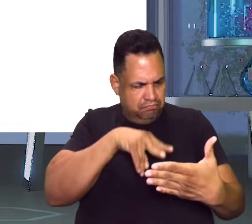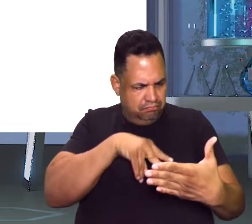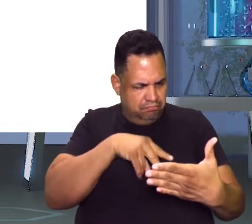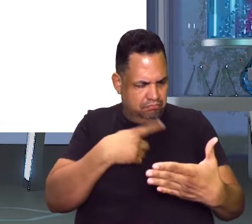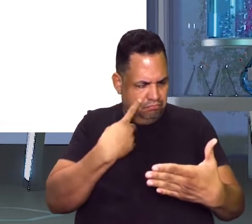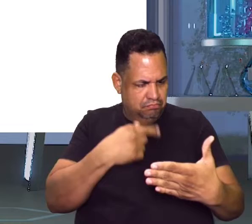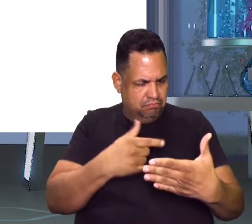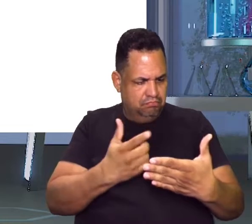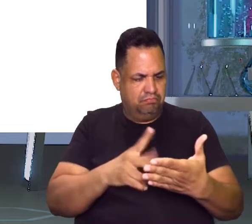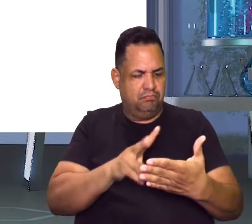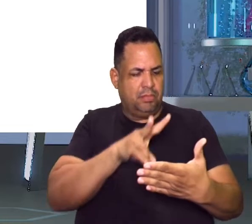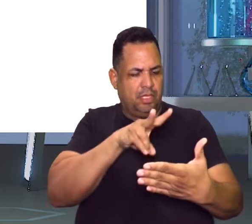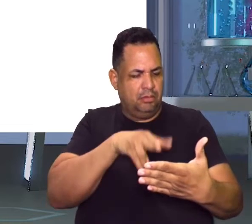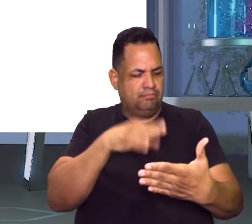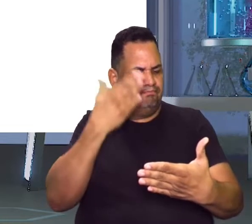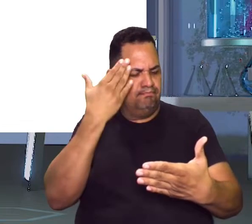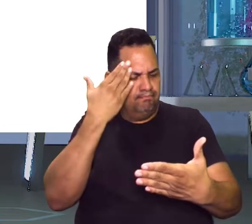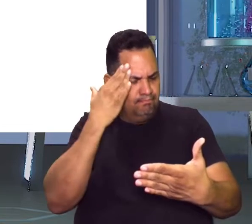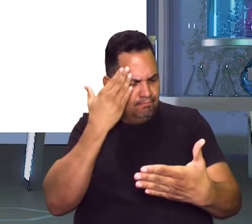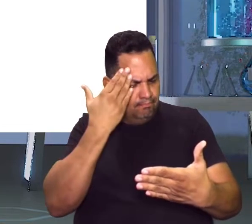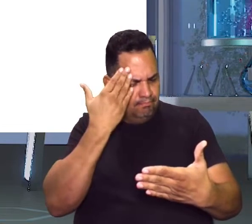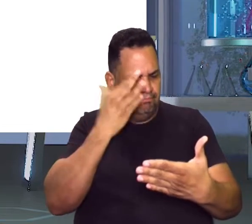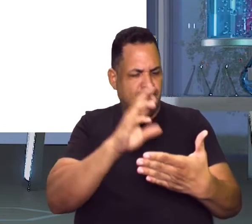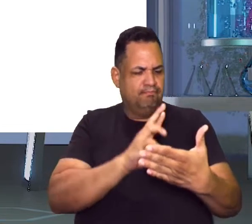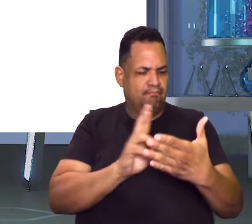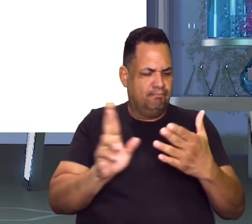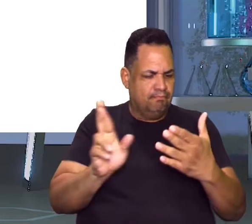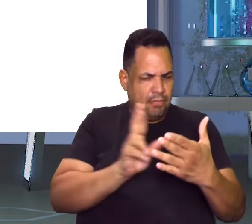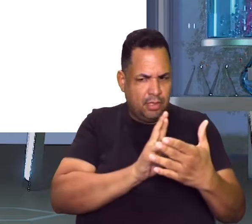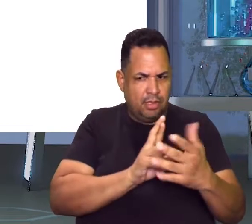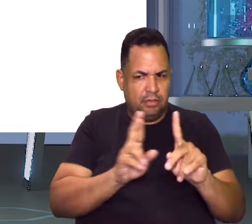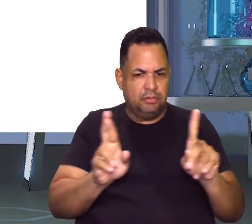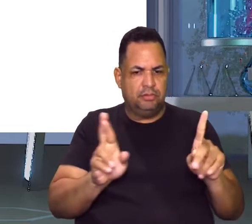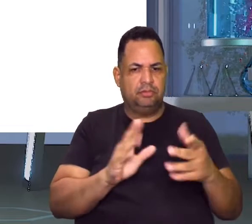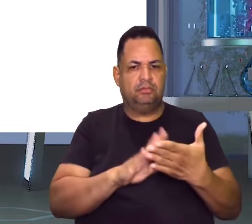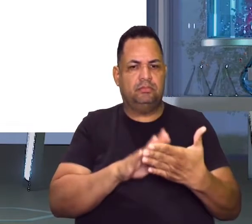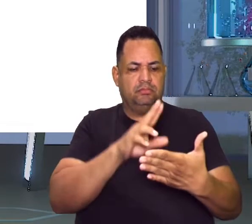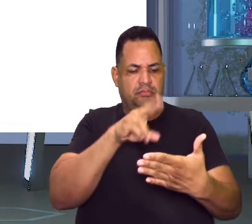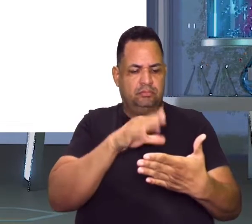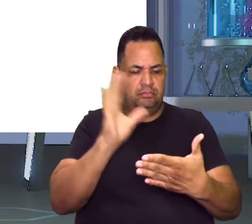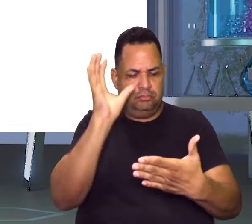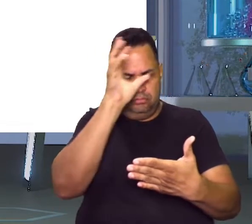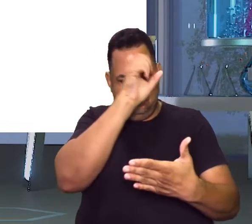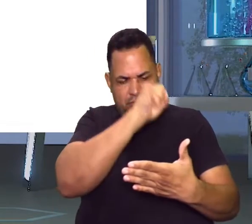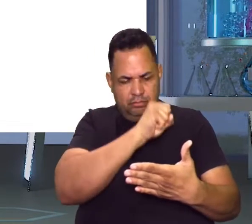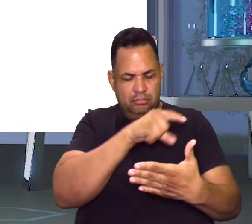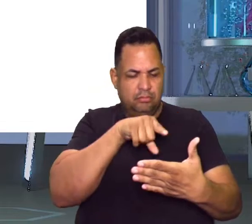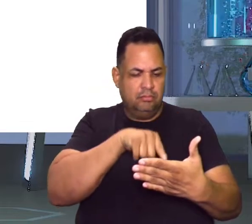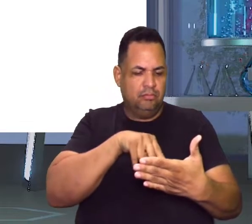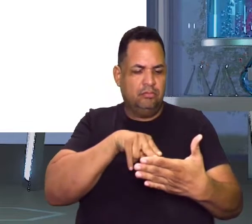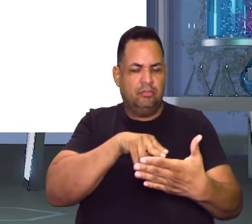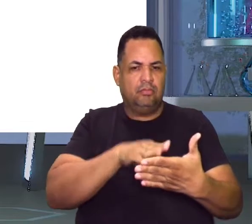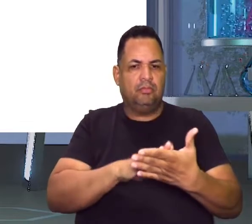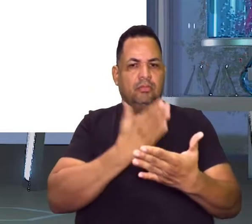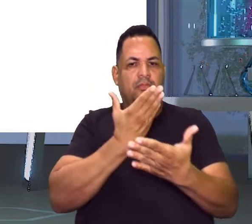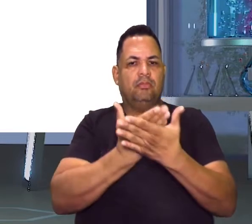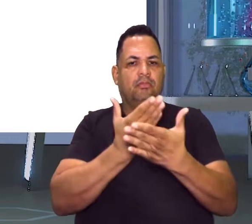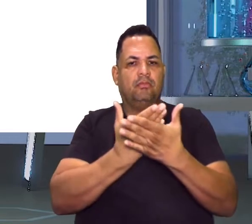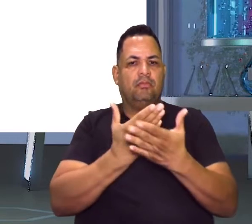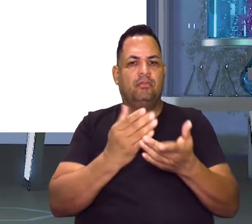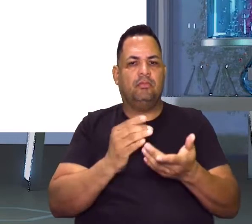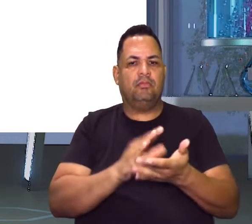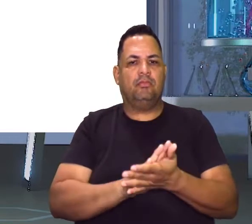antes do tempo. Verifica, associe com o que você aprendeu, o que você viu durante a aula